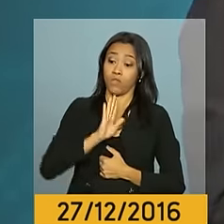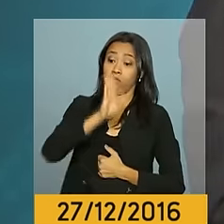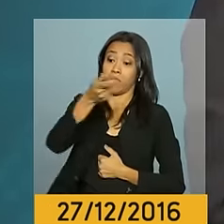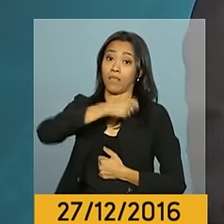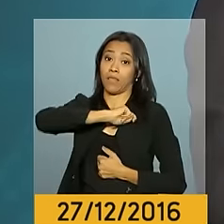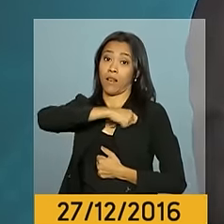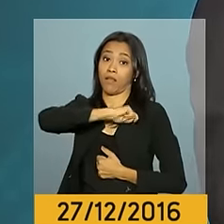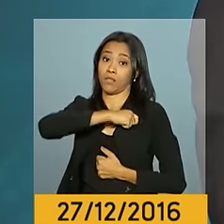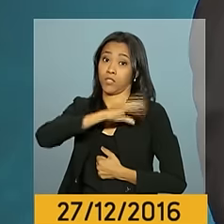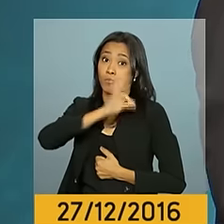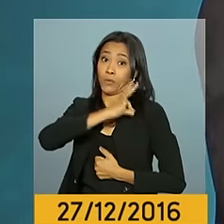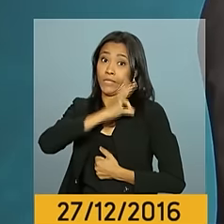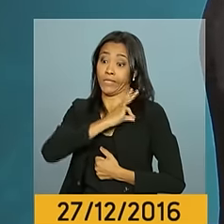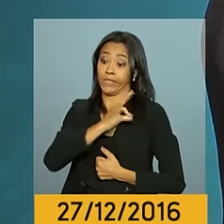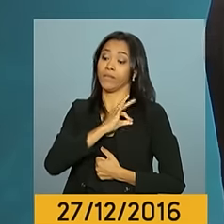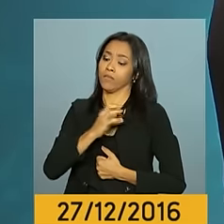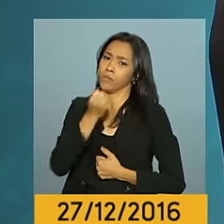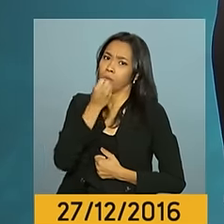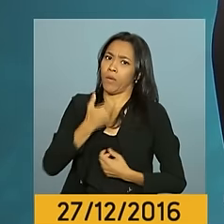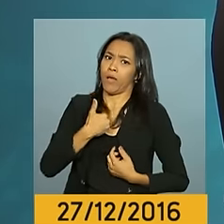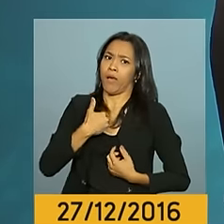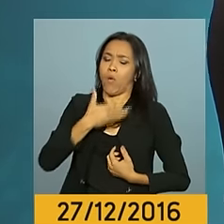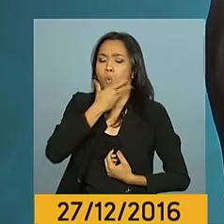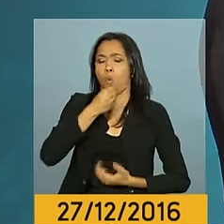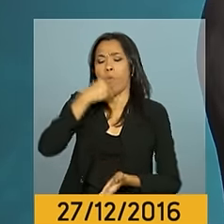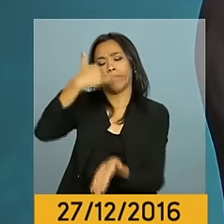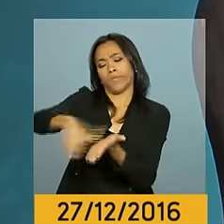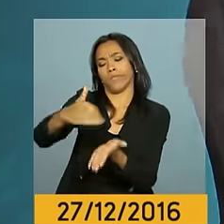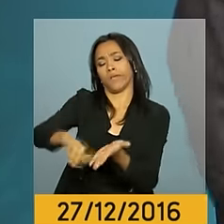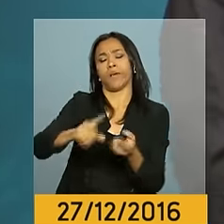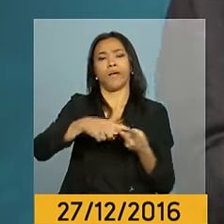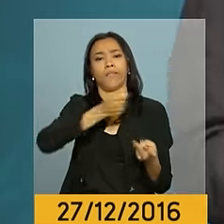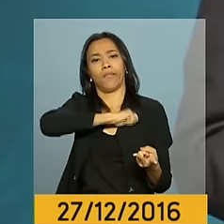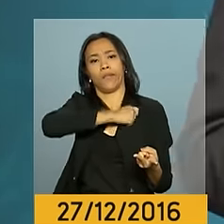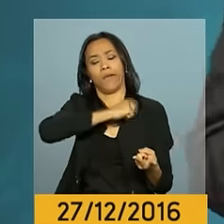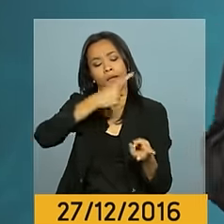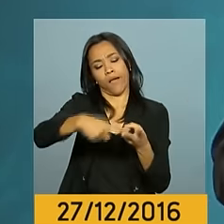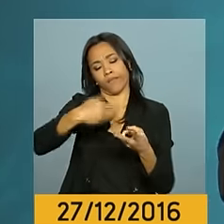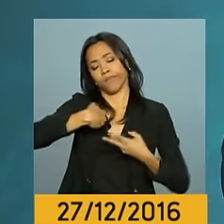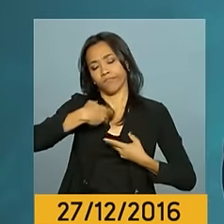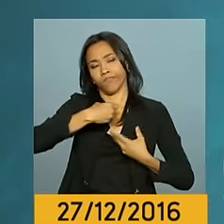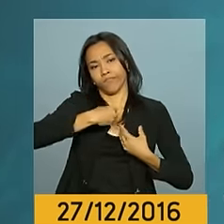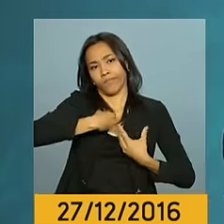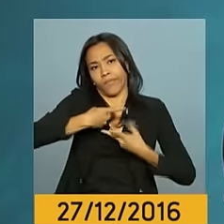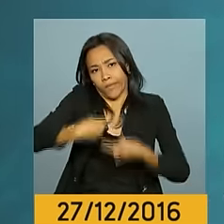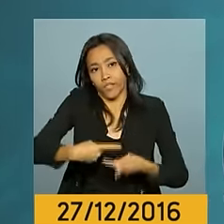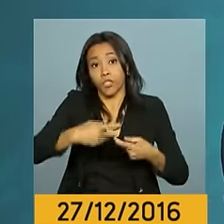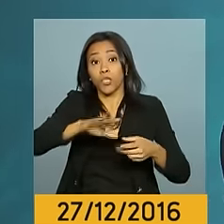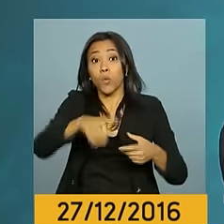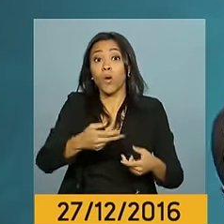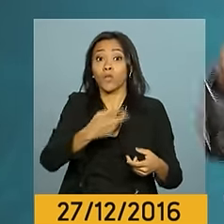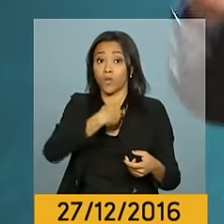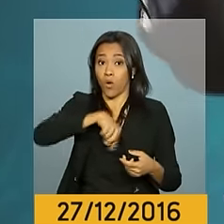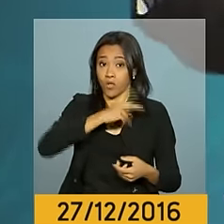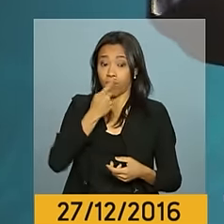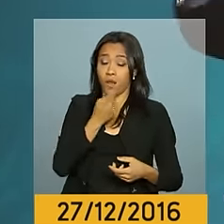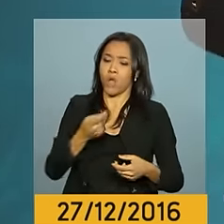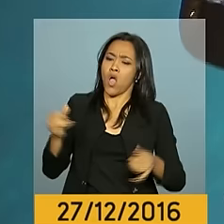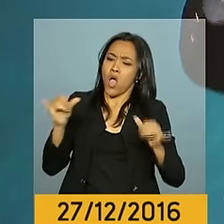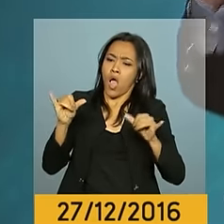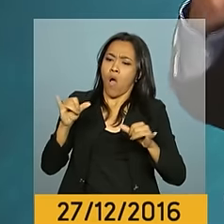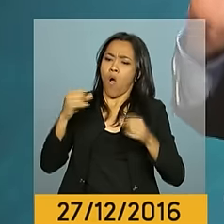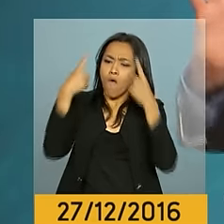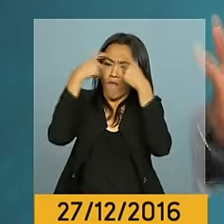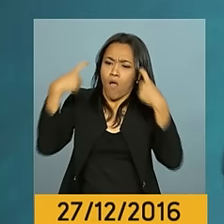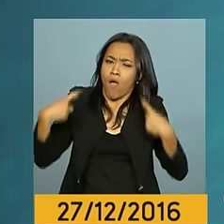polícia nós somos atendidas pelo escrivão pelo delegado por homens Afinal e quando dizemos que sofremos uma